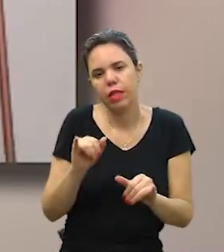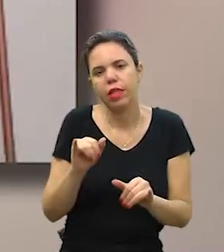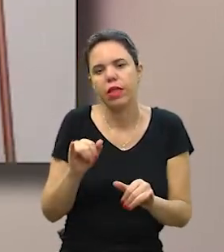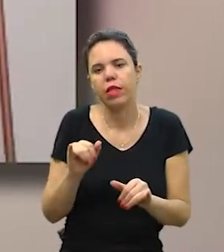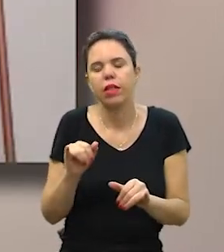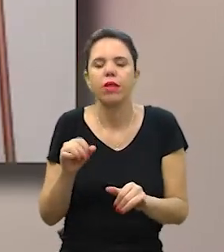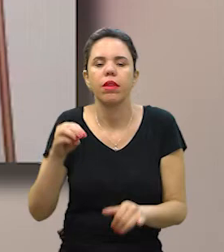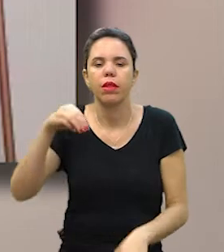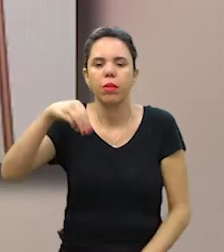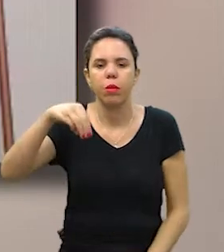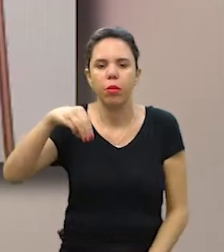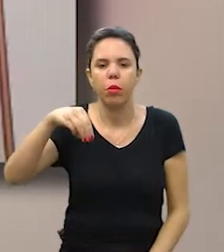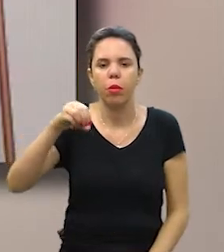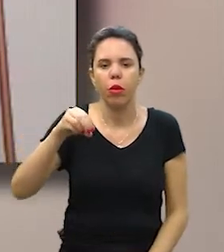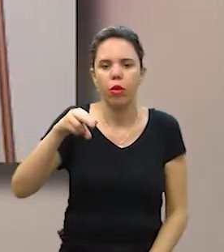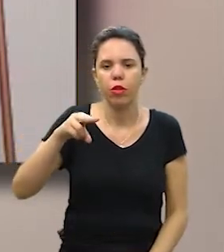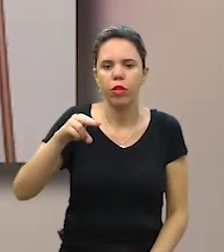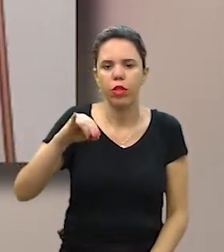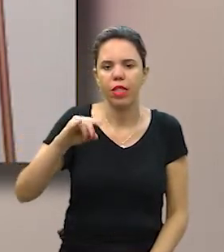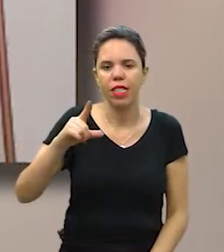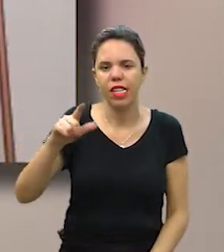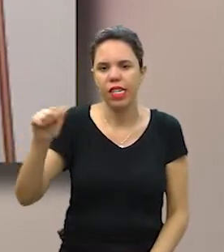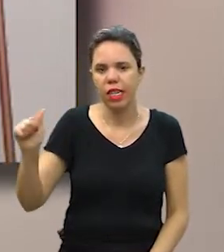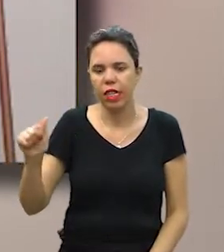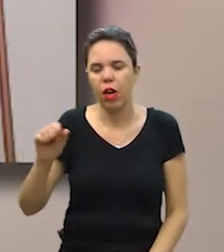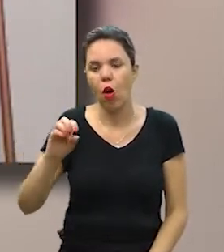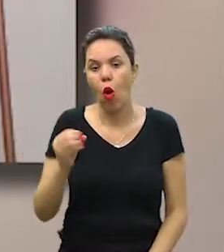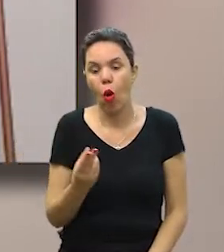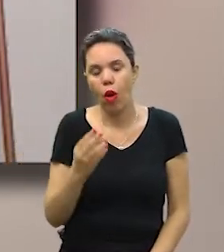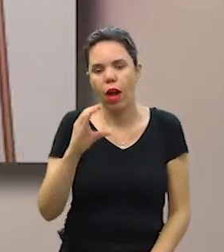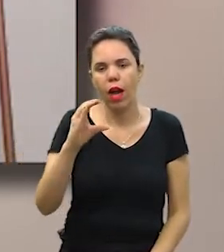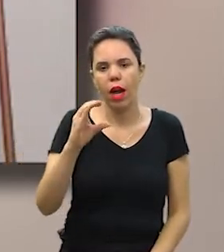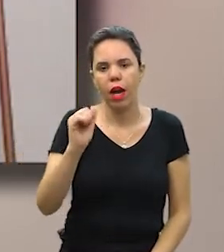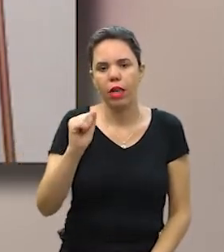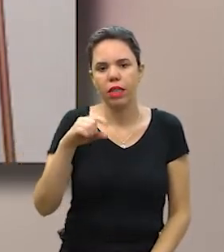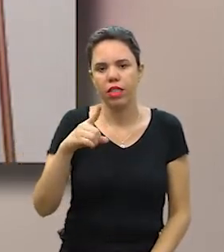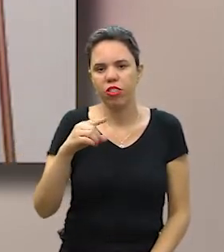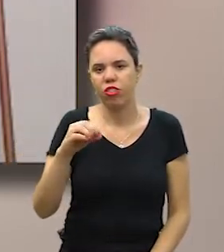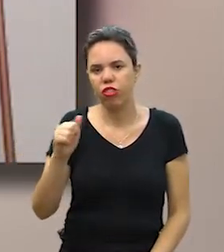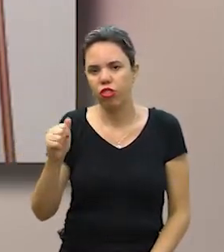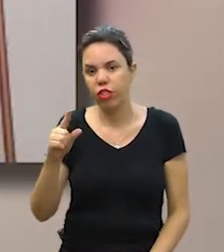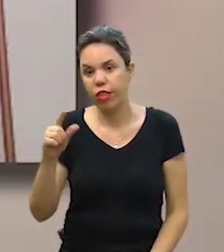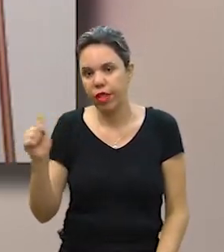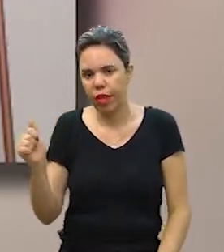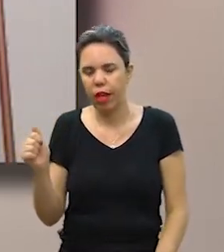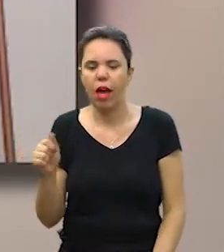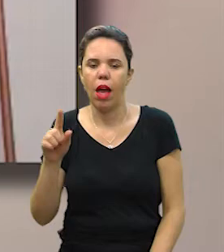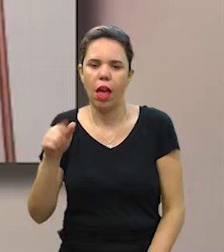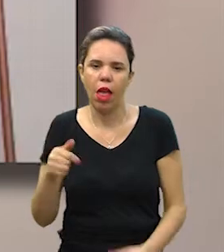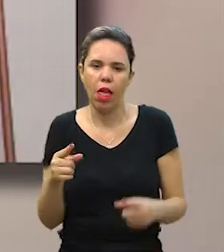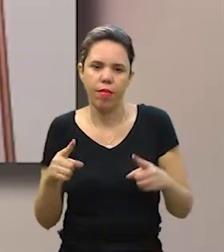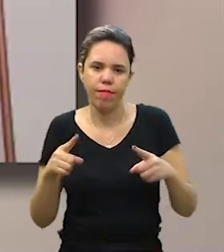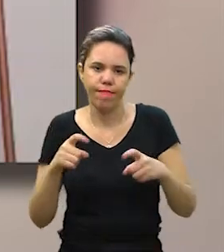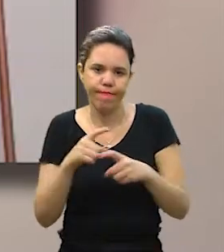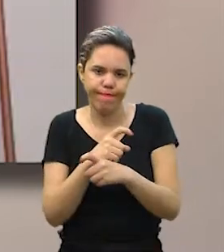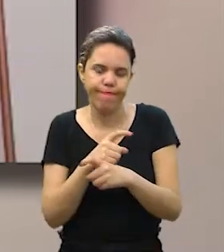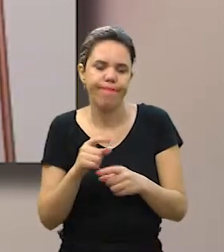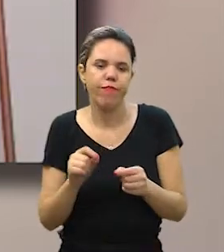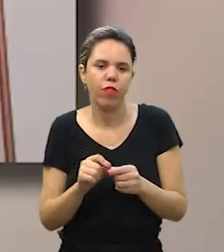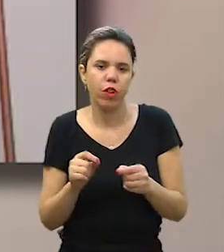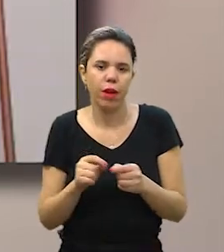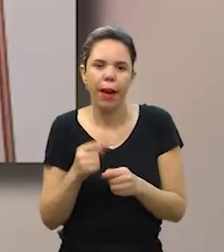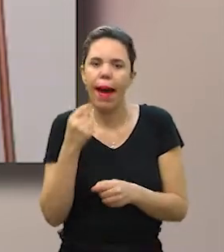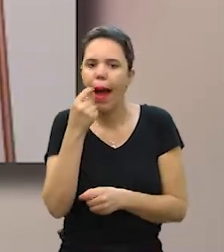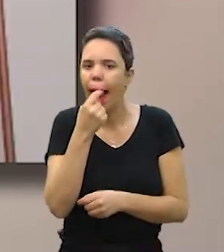de monilha, monilíase ou cândida, porque é causado por um fungo, né? Então, esse sapinho que